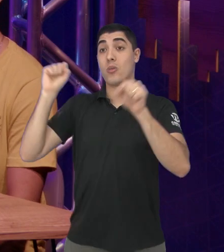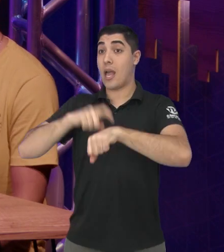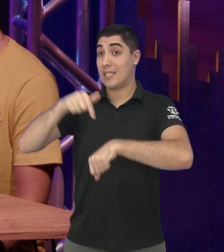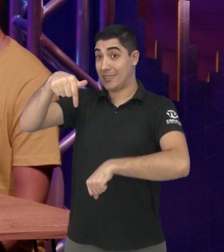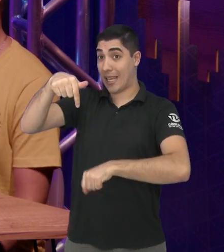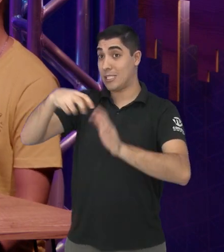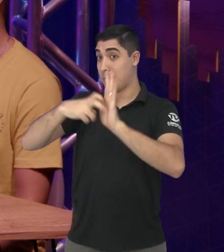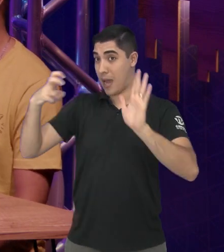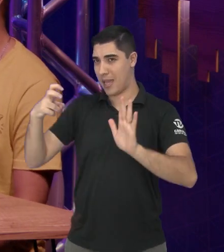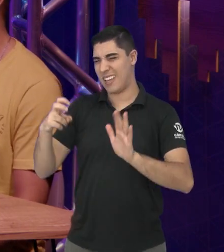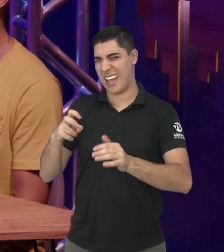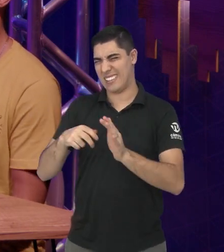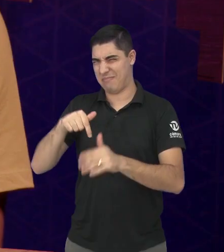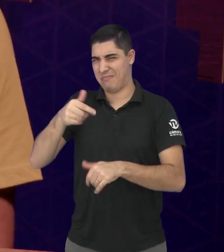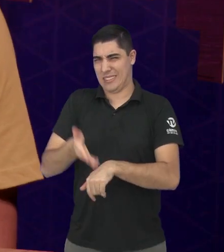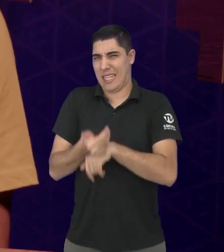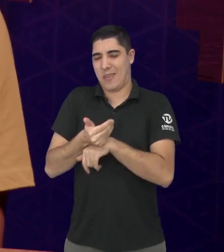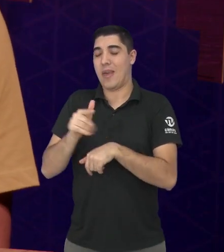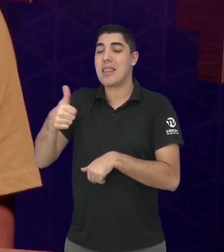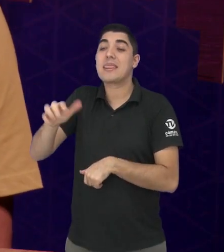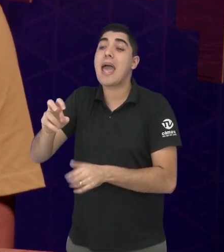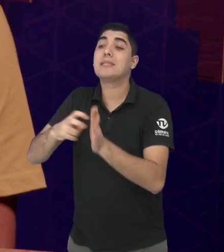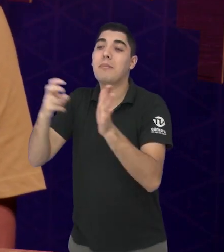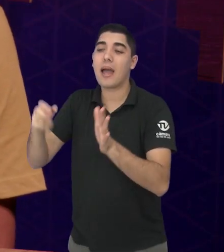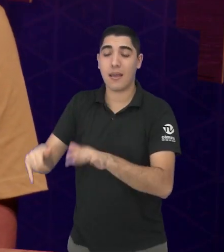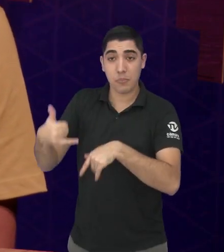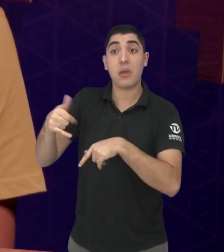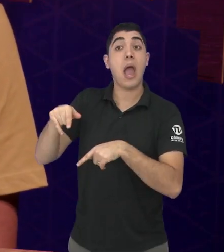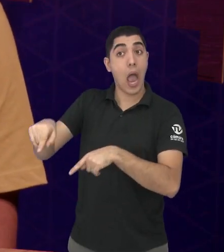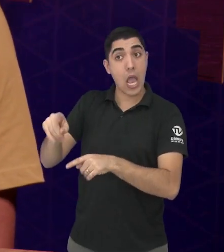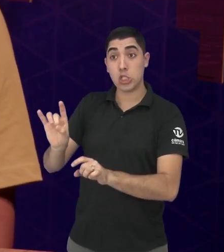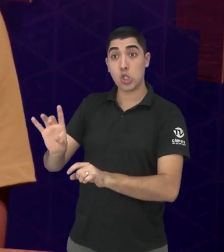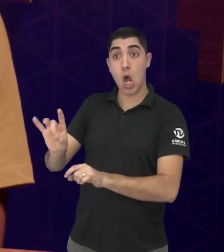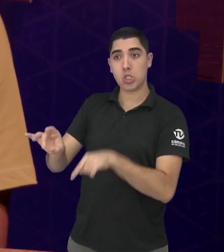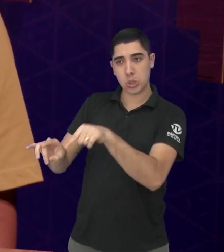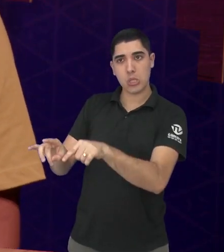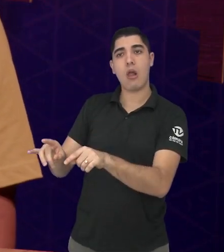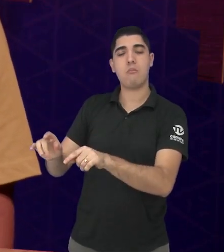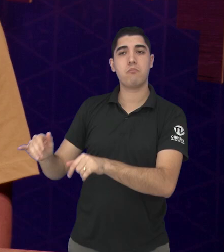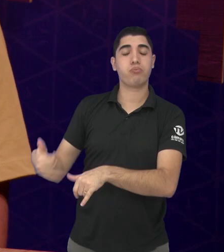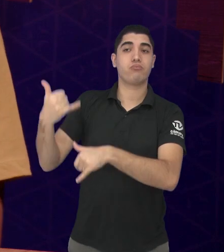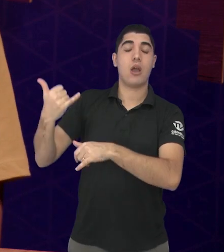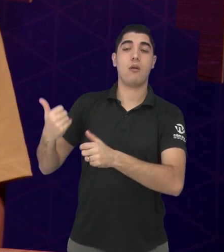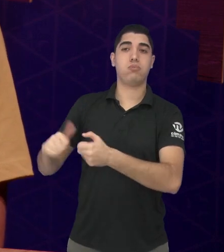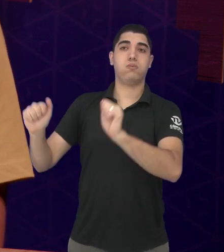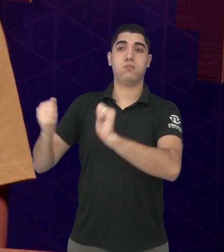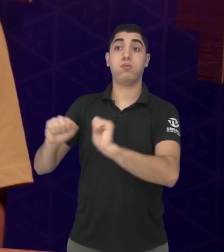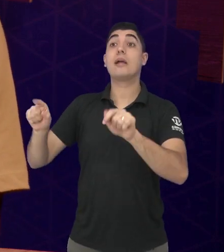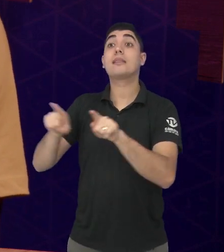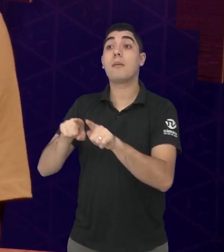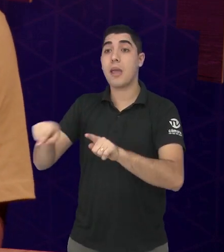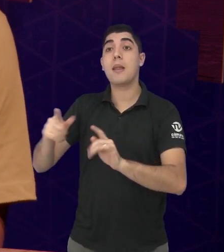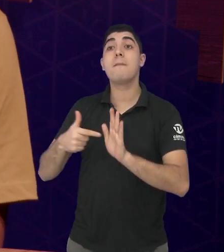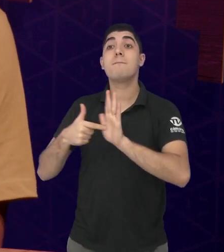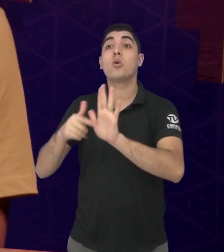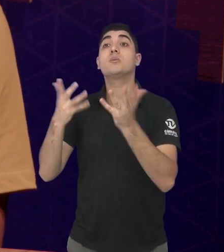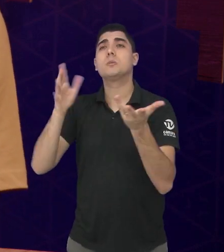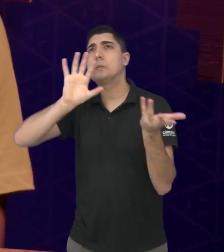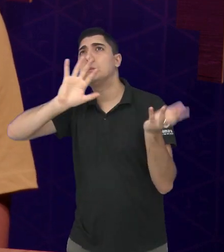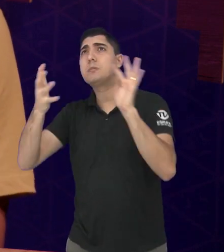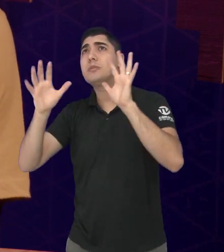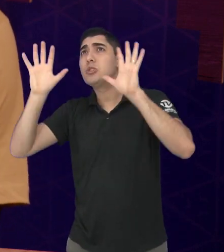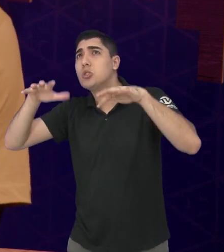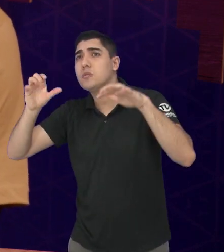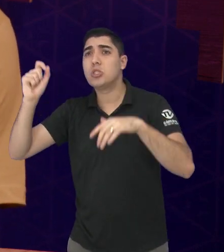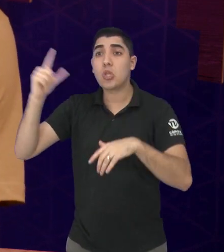manhã. E ele pega, programa seu alarme, tem como ele já te dar a previsão do tempo.